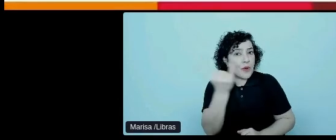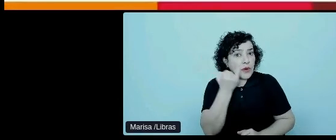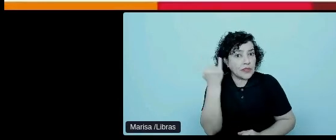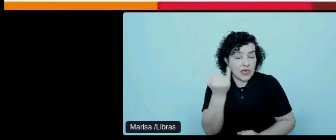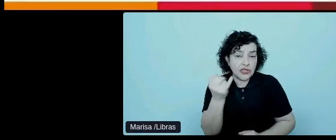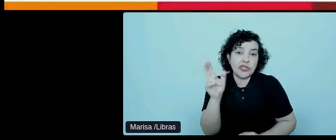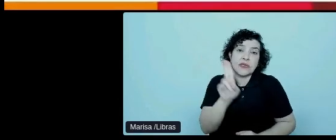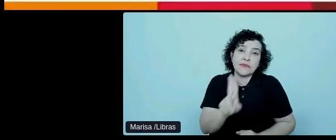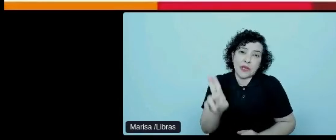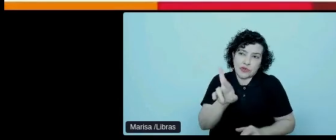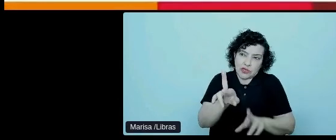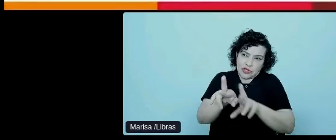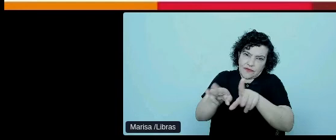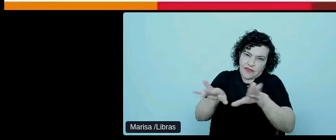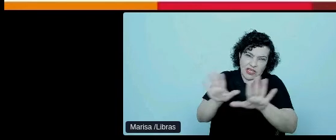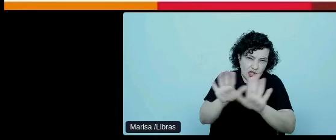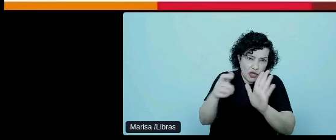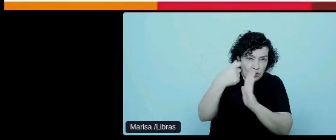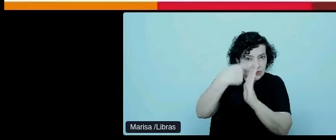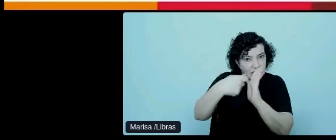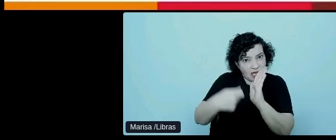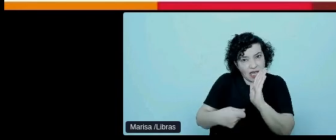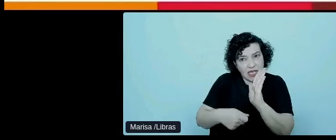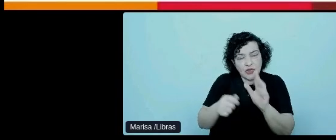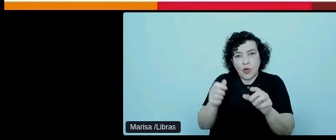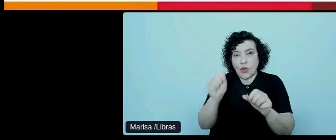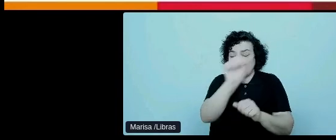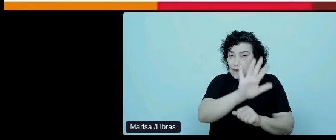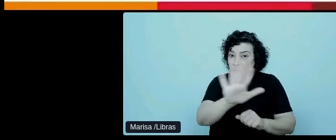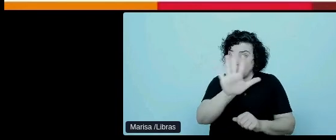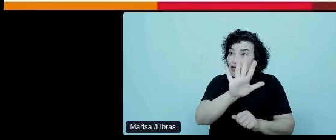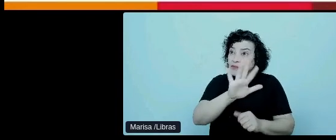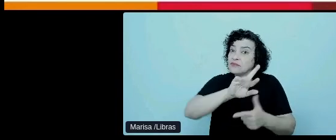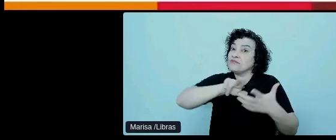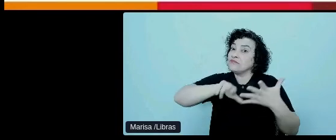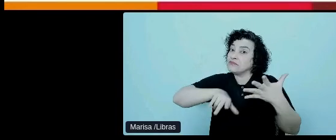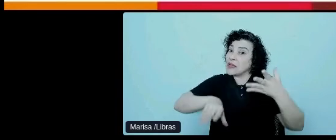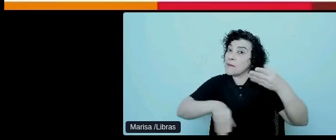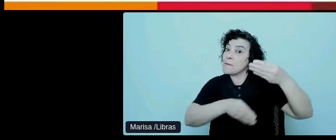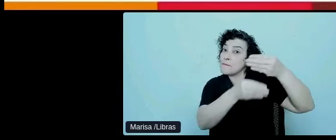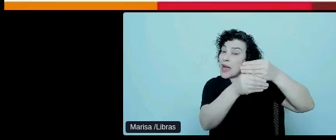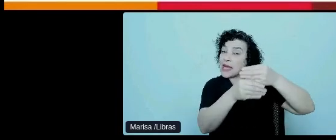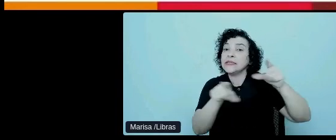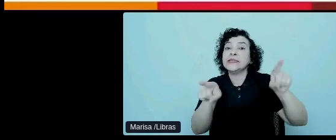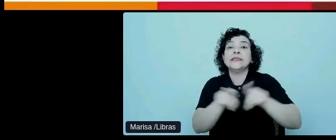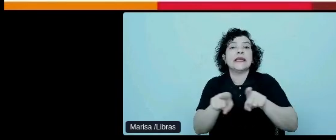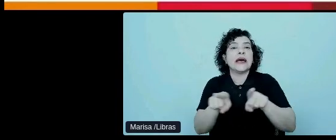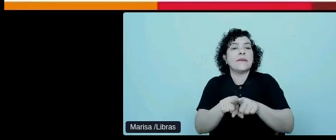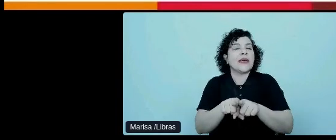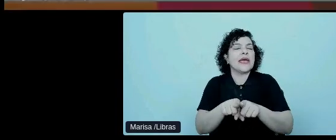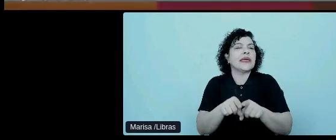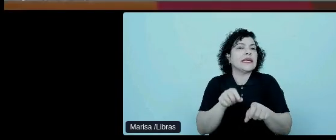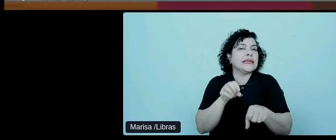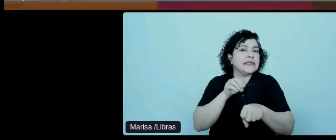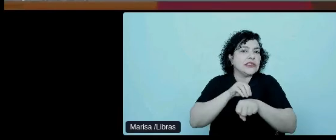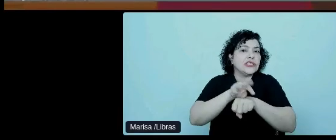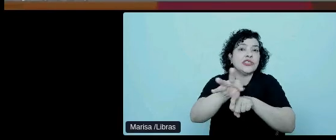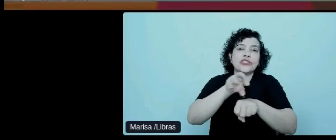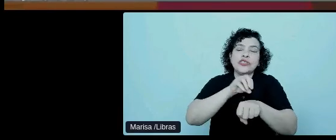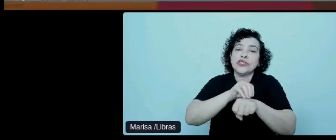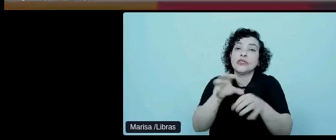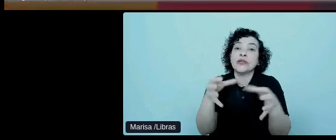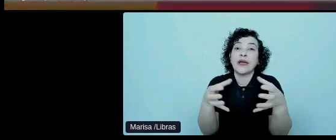usuários, que não seja só texto, que não seja só imagem. E eles aconselham o mais cedo possível a galera de